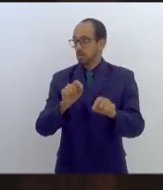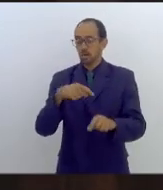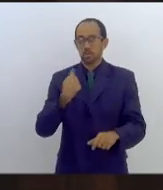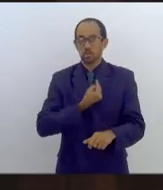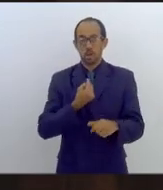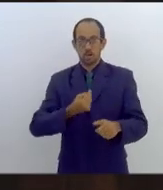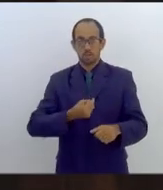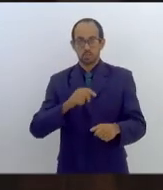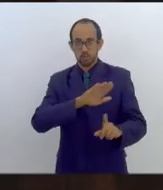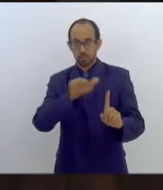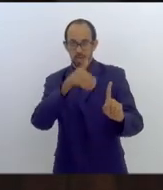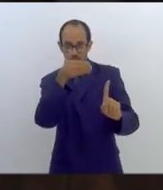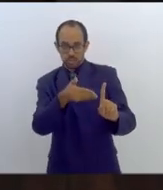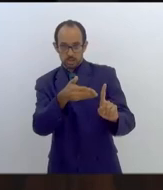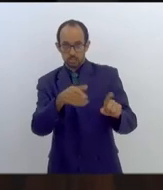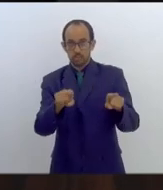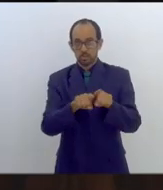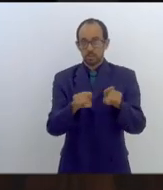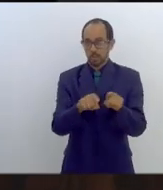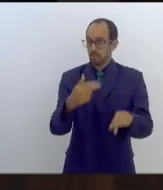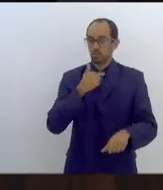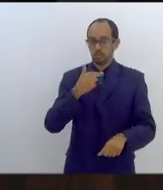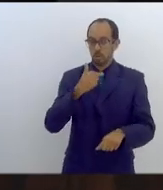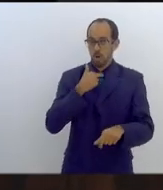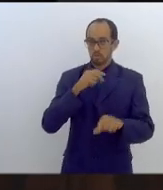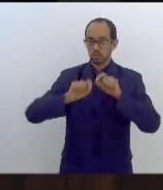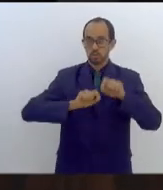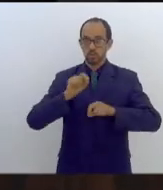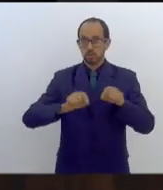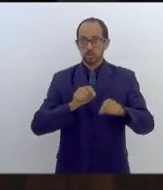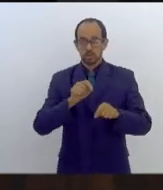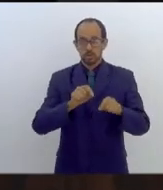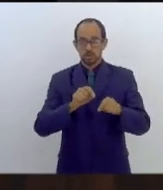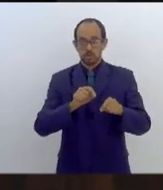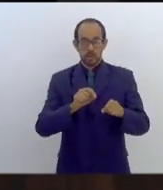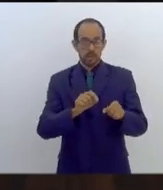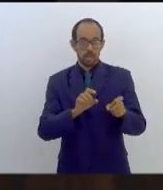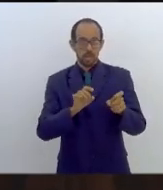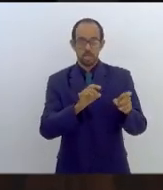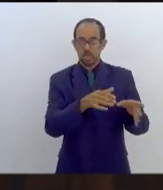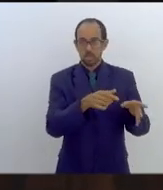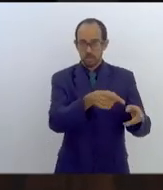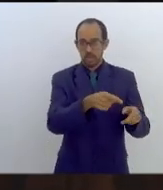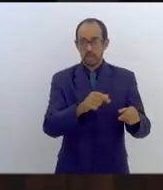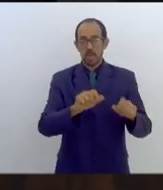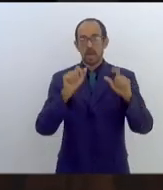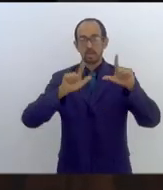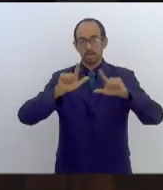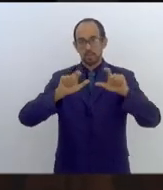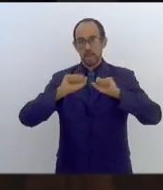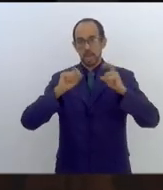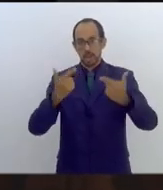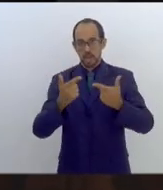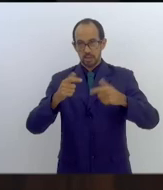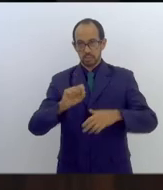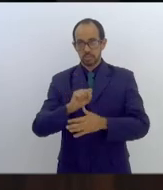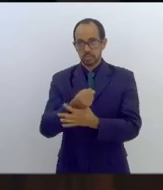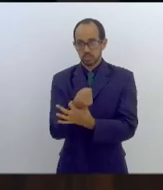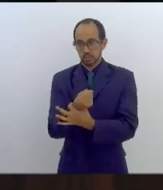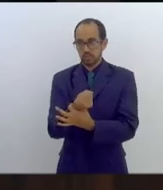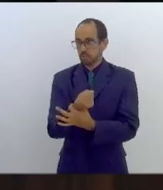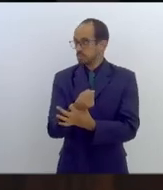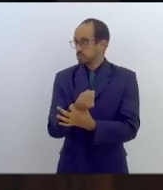também não posso deixar de agradecer aos profissionais contribuíram para que esse evento acontecesse a TV alerj cerimonial segurança